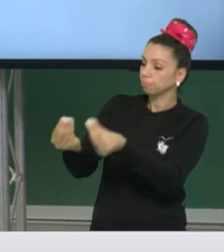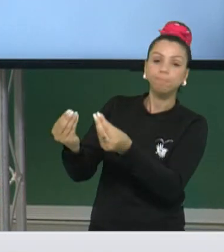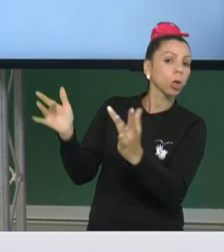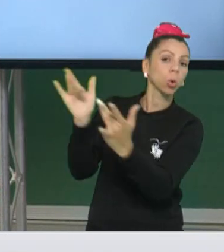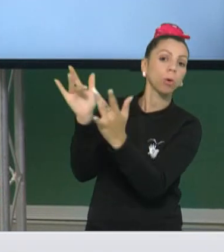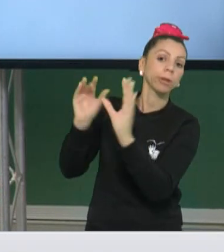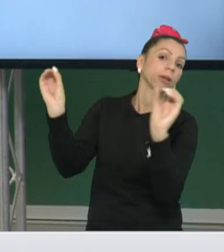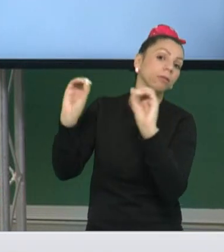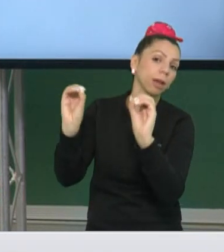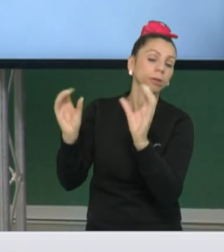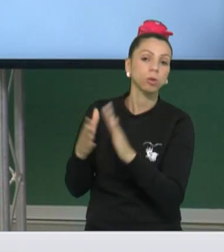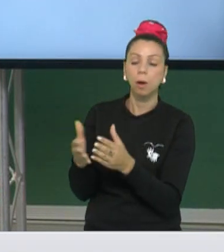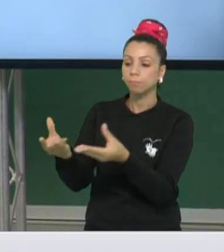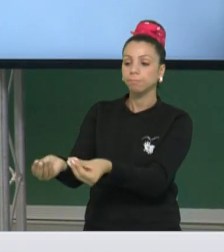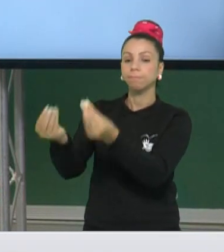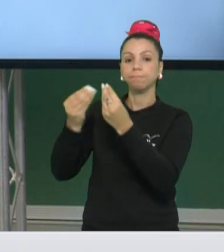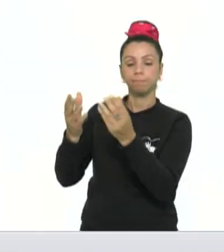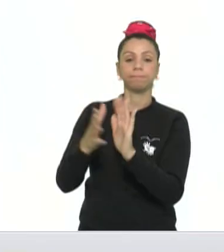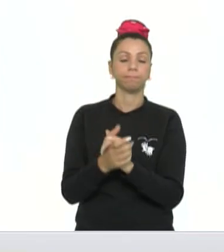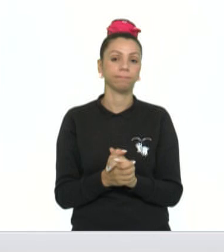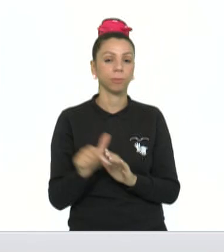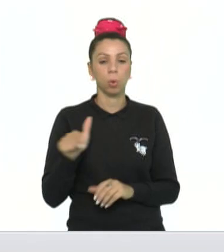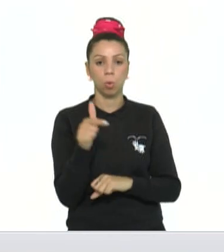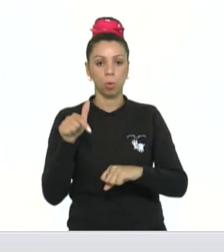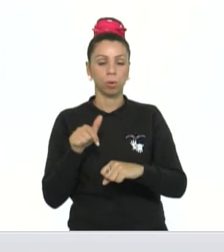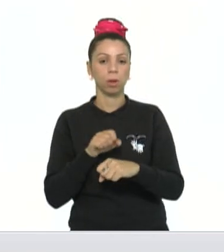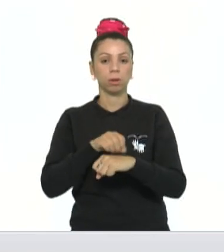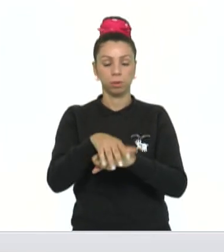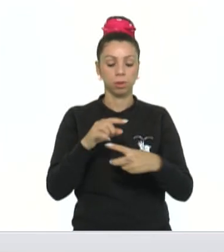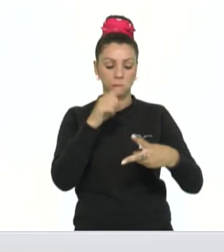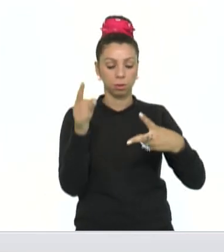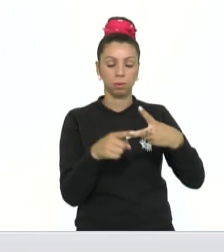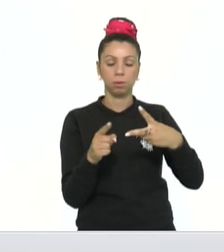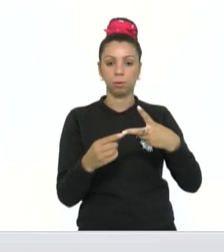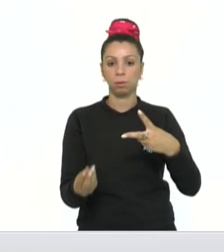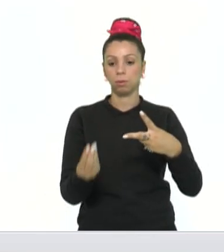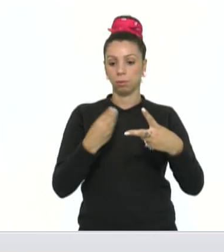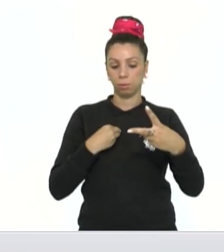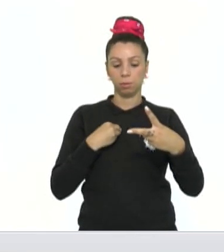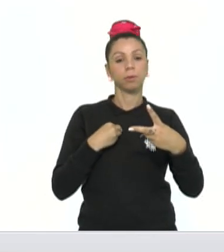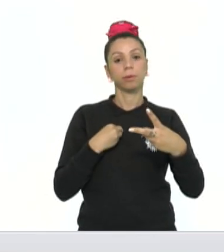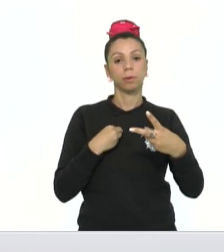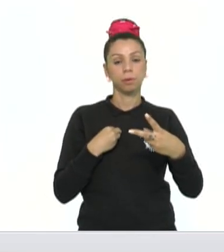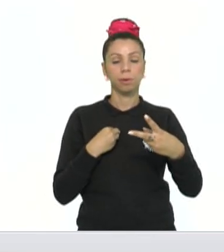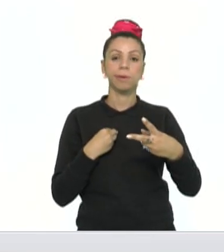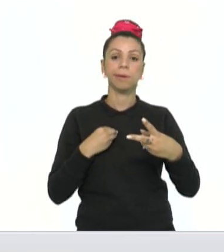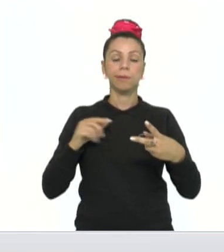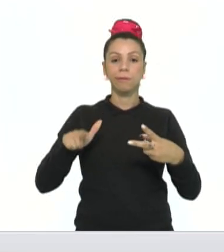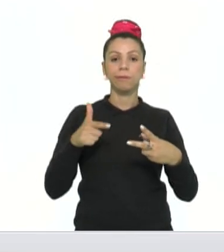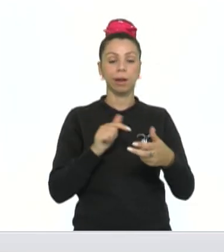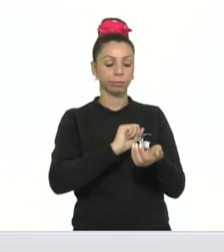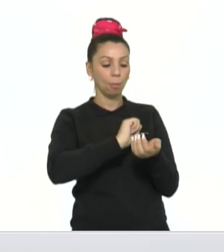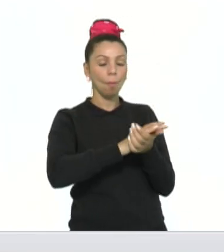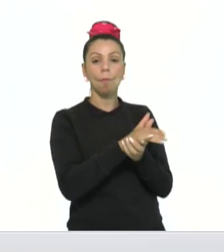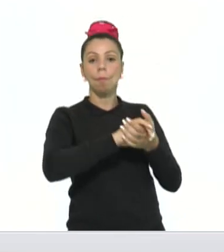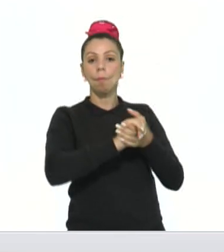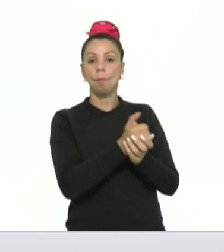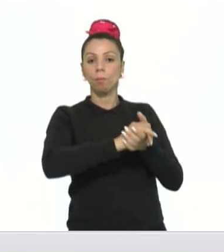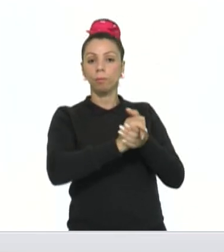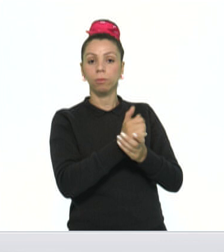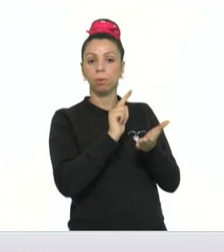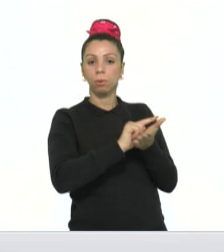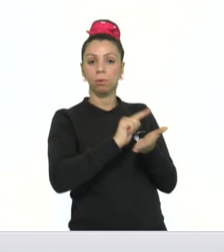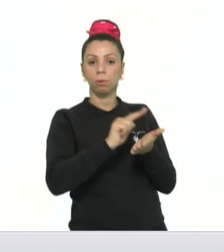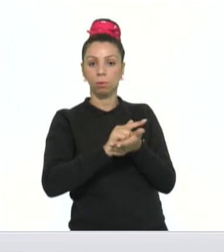ele, tá? Outra dica, depois de receber a entrega, lave as mãos. Pegou a entrega da mão do motoboy, vai lavar a sua